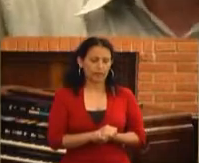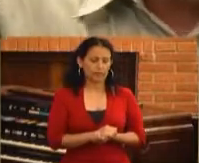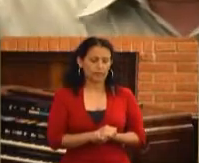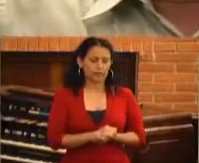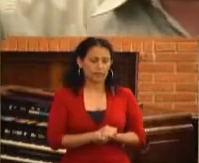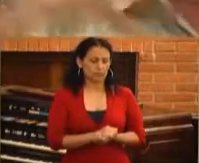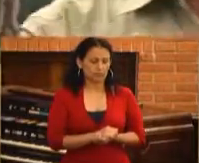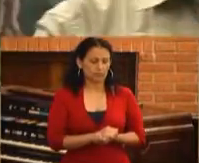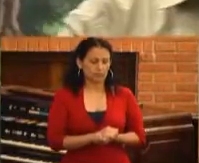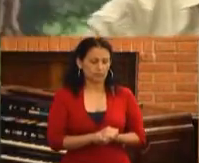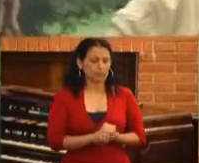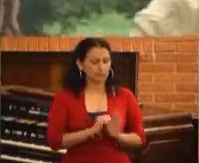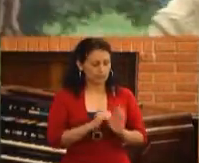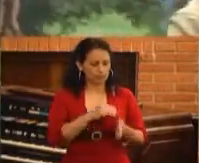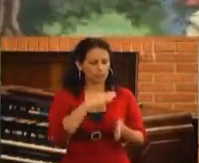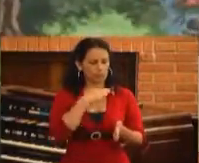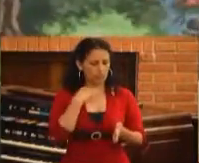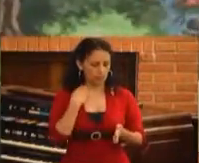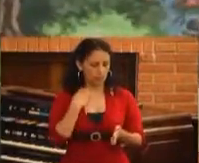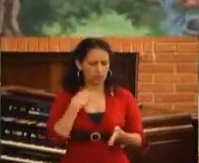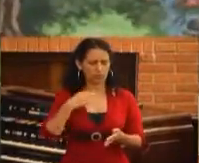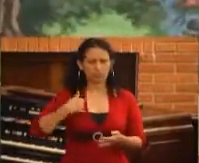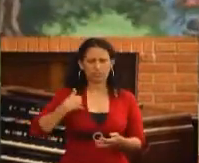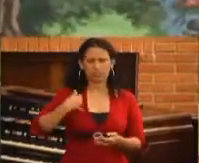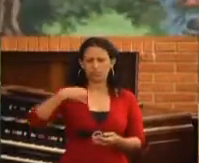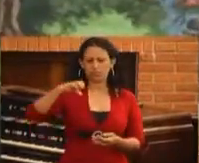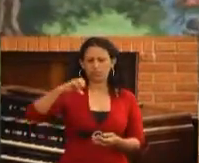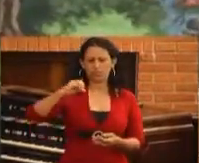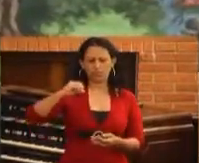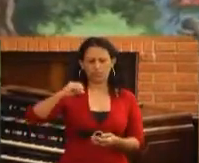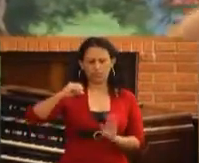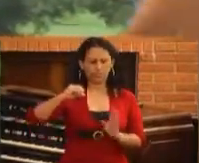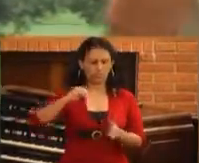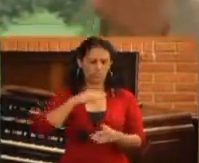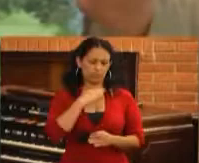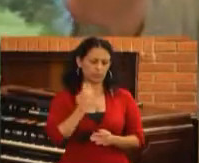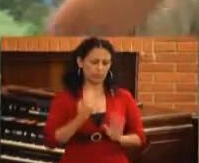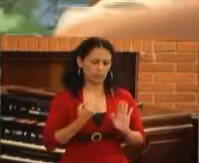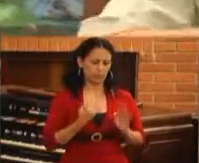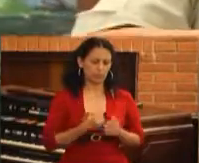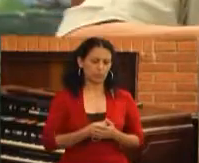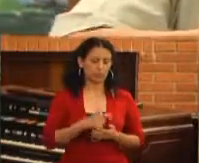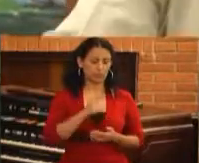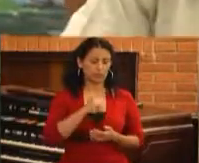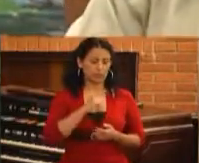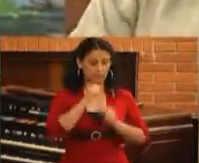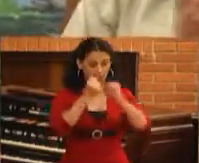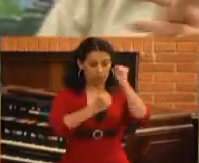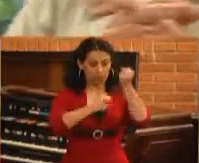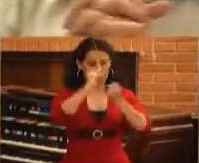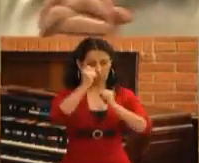firma, ele já morreu aos quase 90 anos de idade. Ele tinha uma grande firma